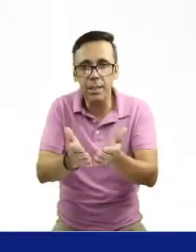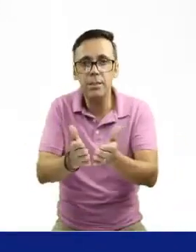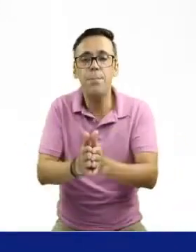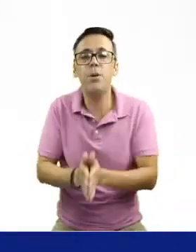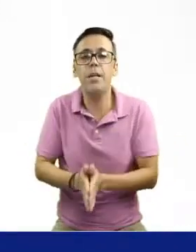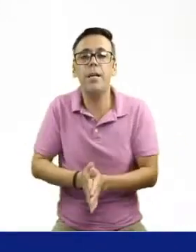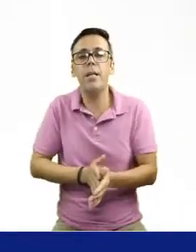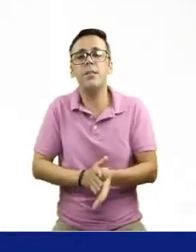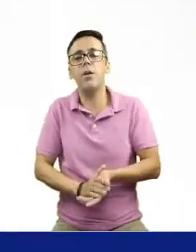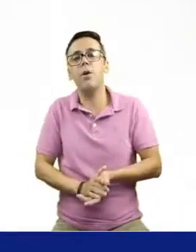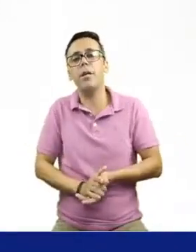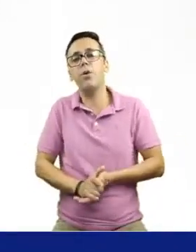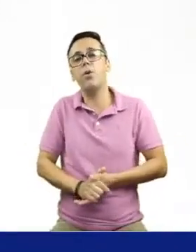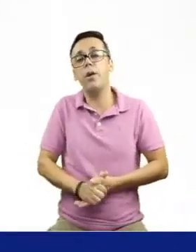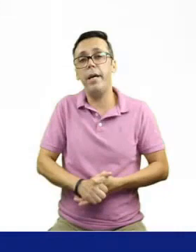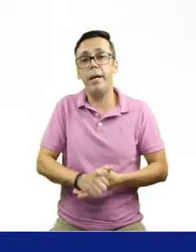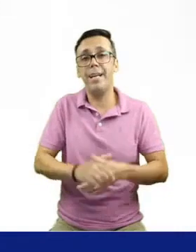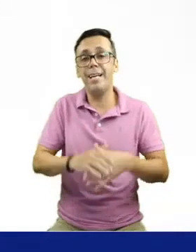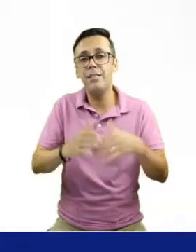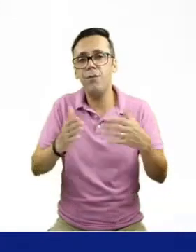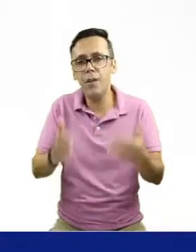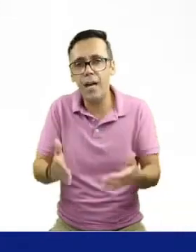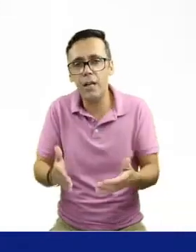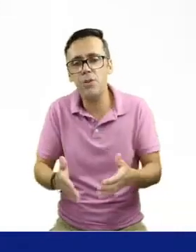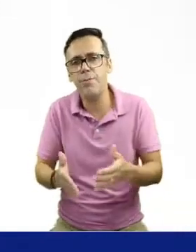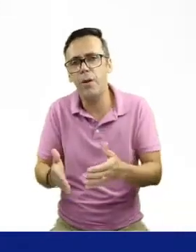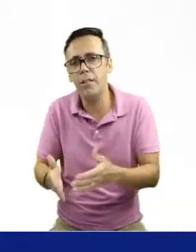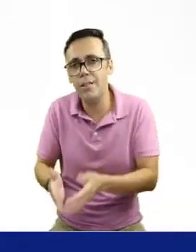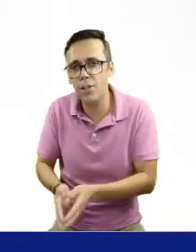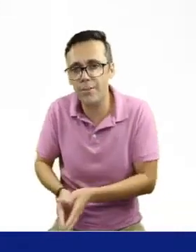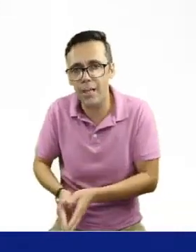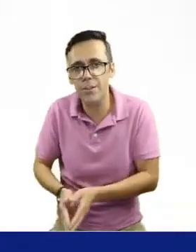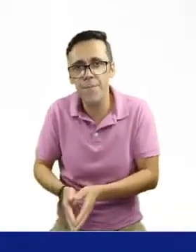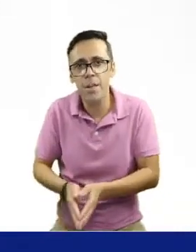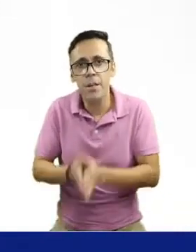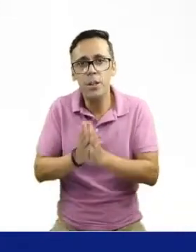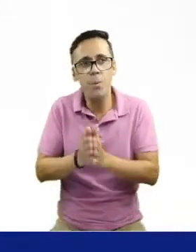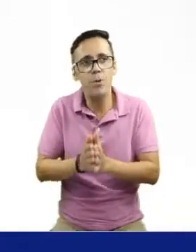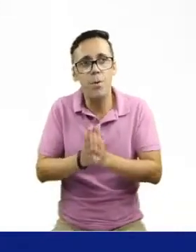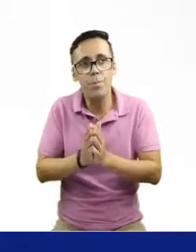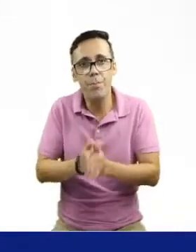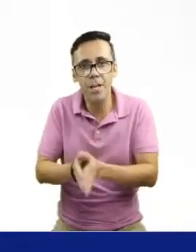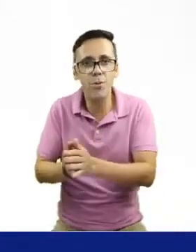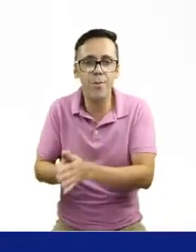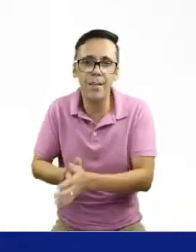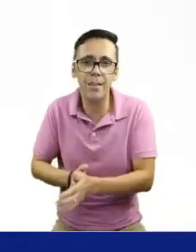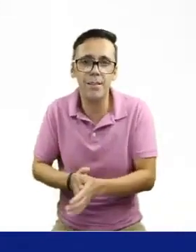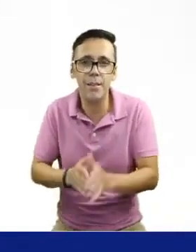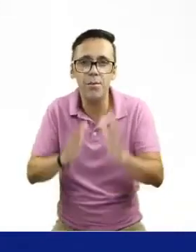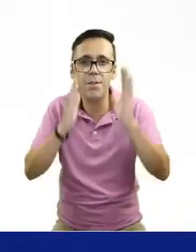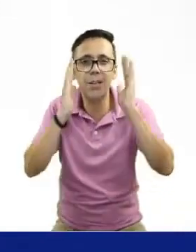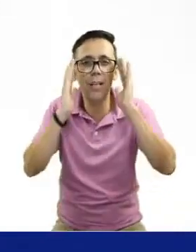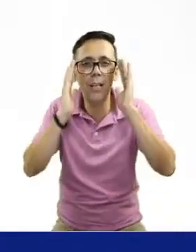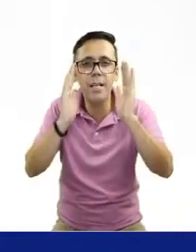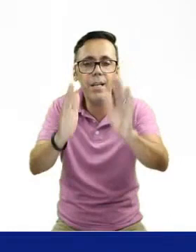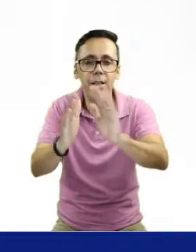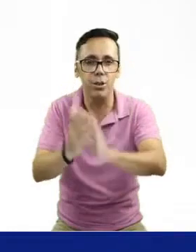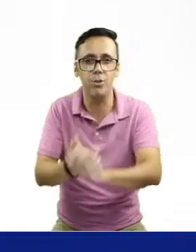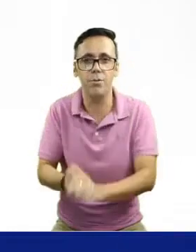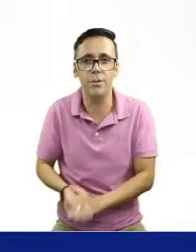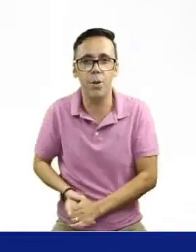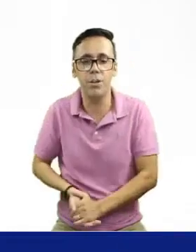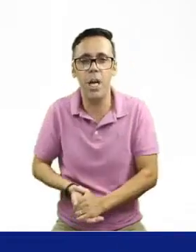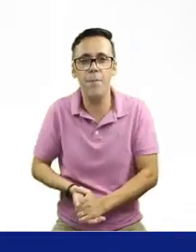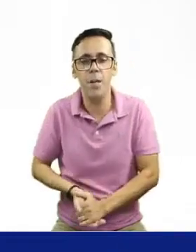na lista porém eles são agora classificados e podem ser chamado Então pessoal preste bem atenção se